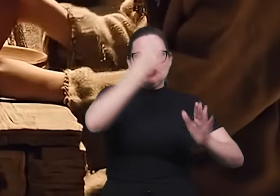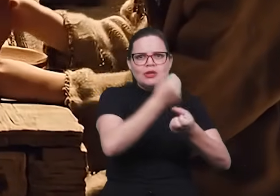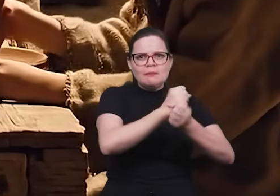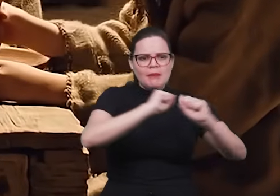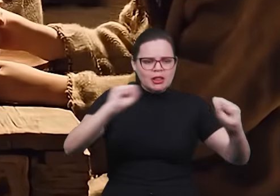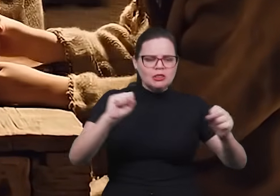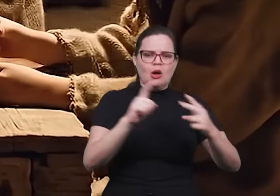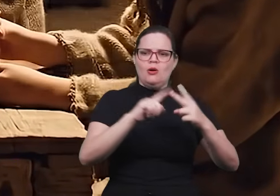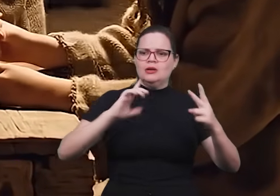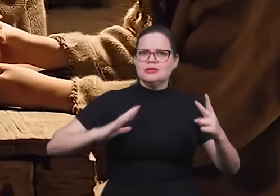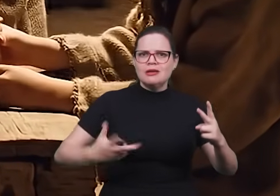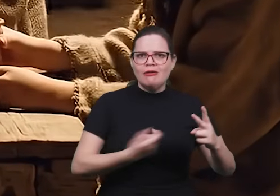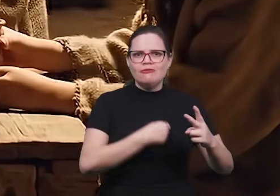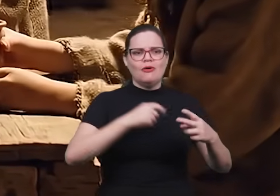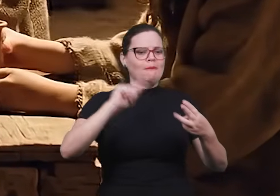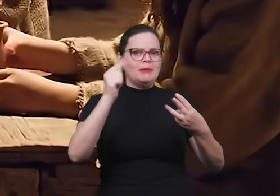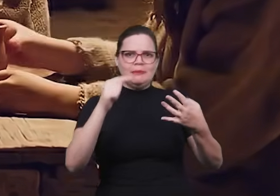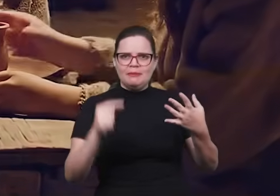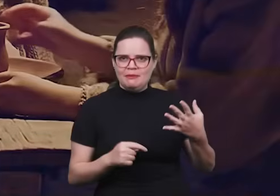do Egito.